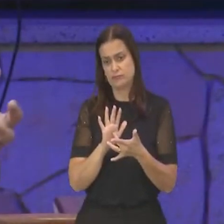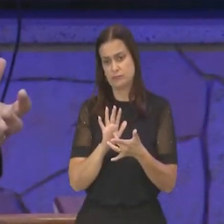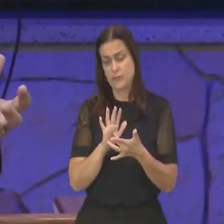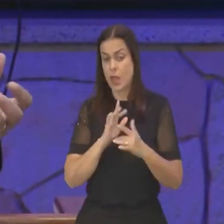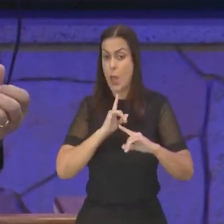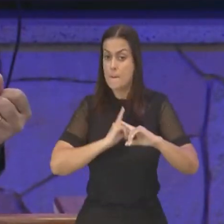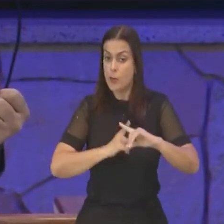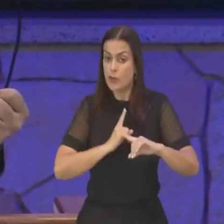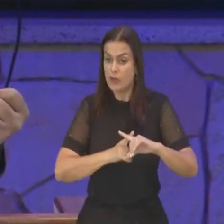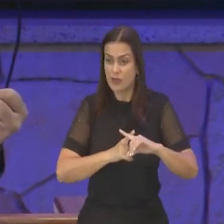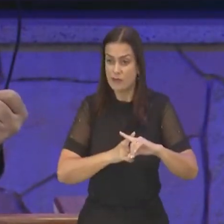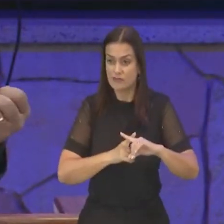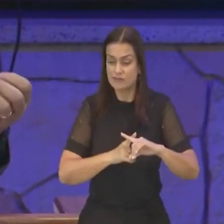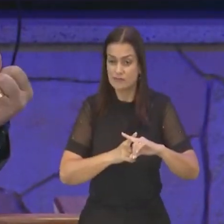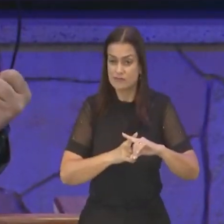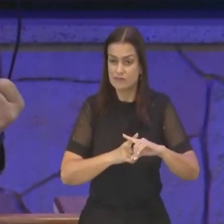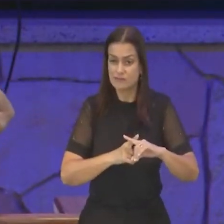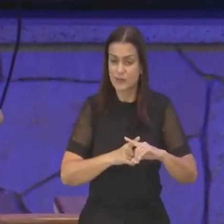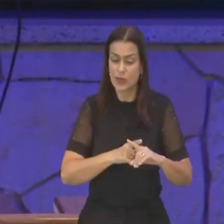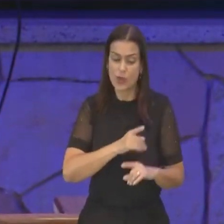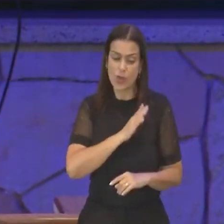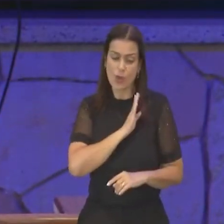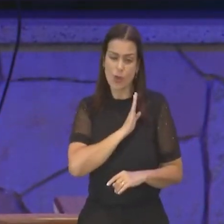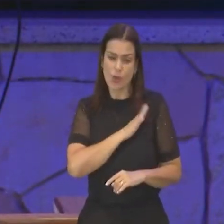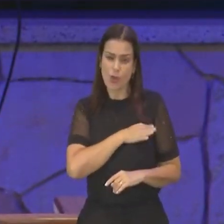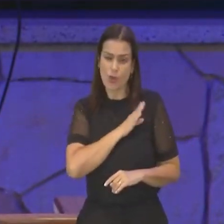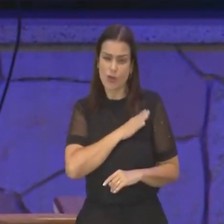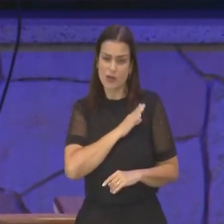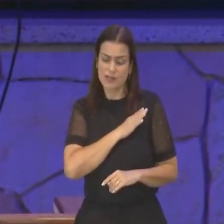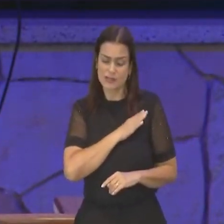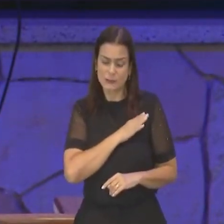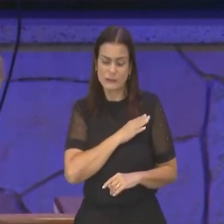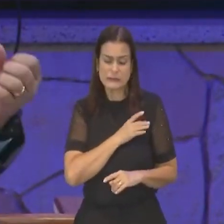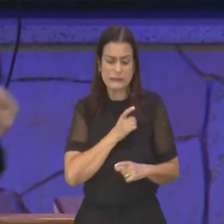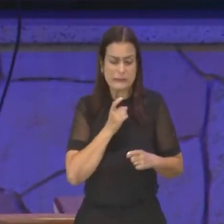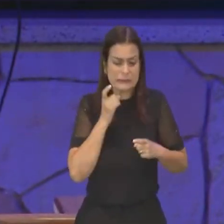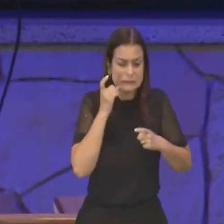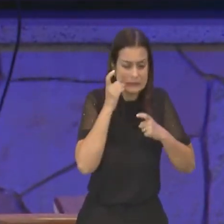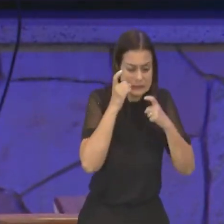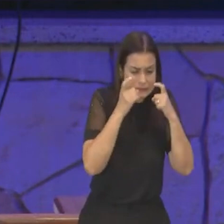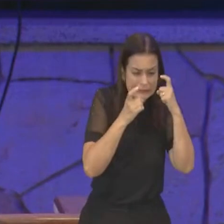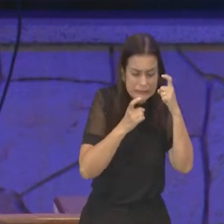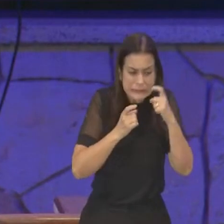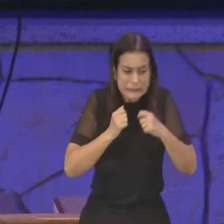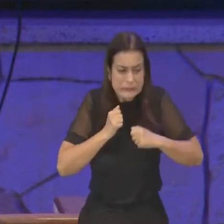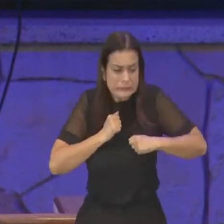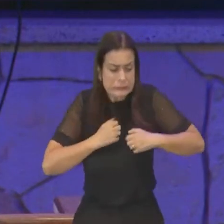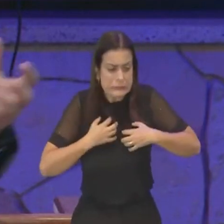Porque havia em seus corações temores, receios,